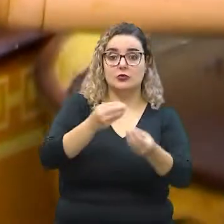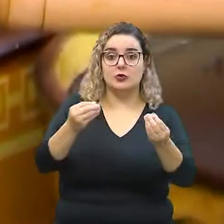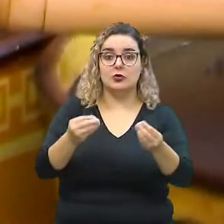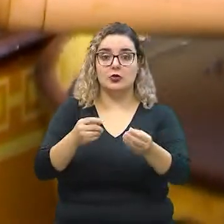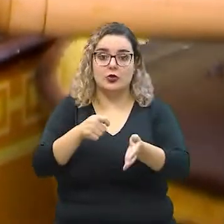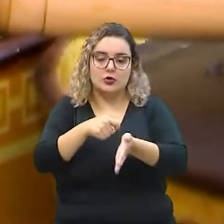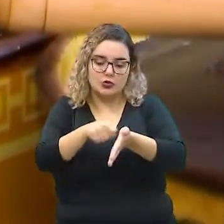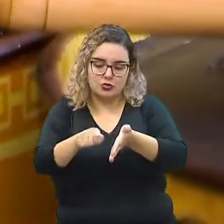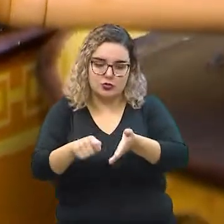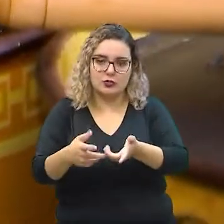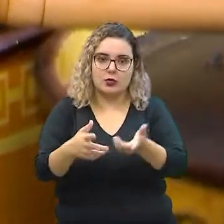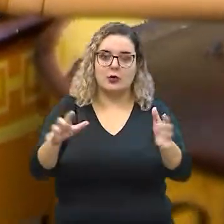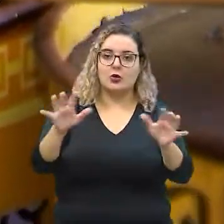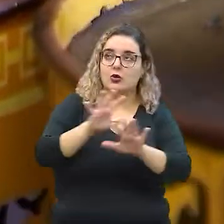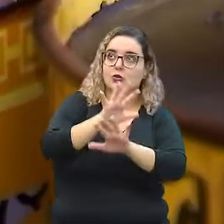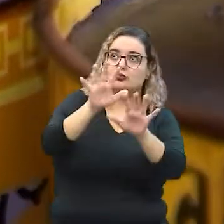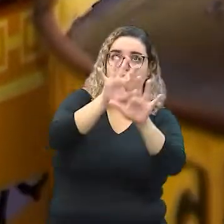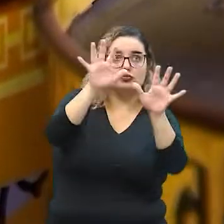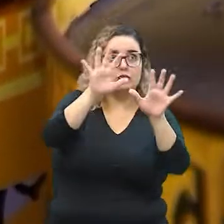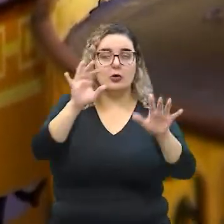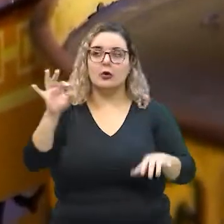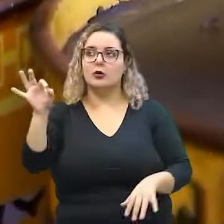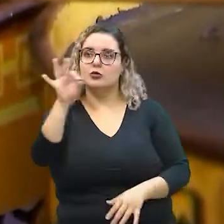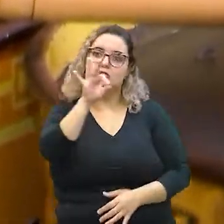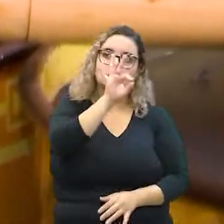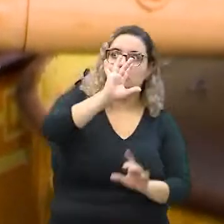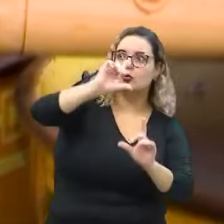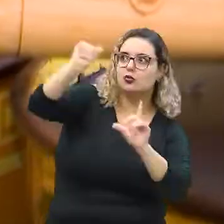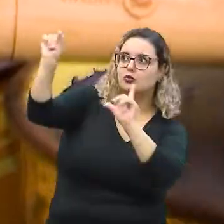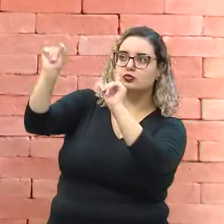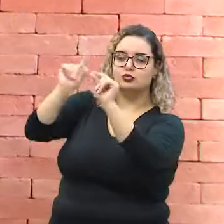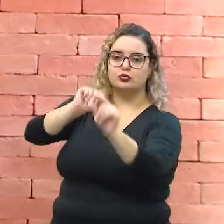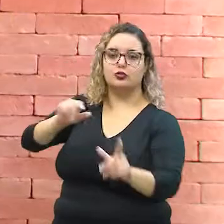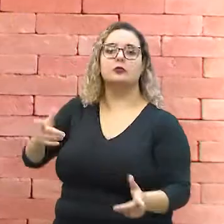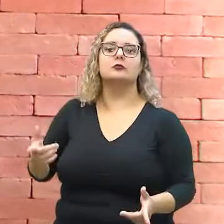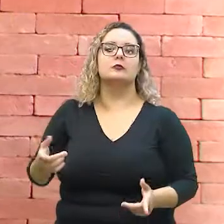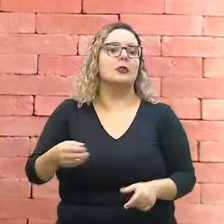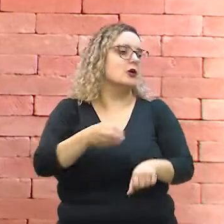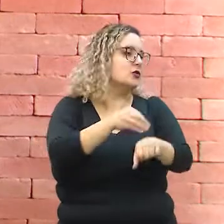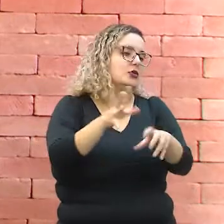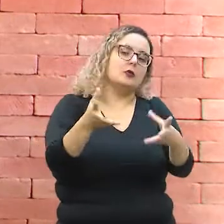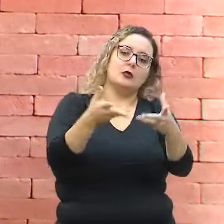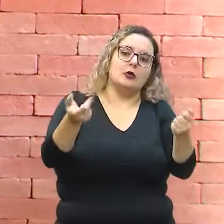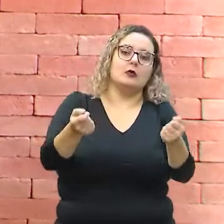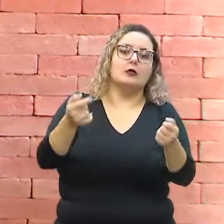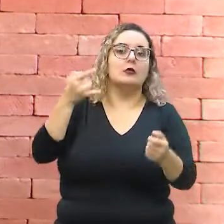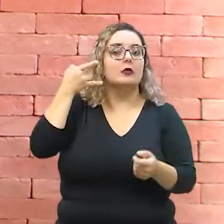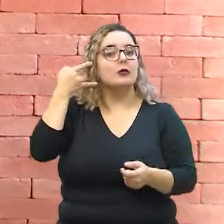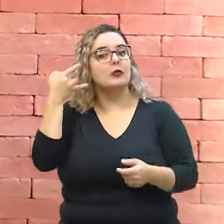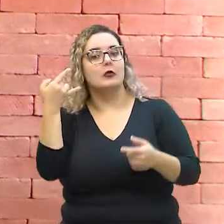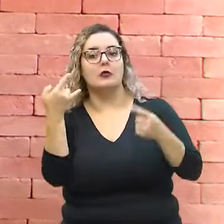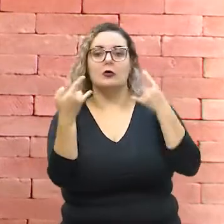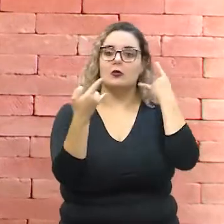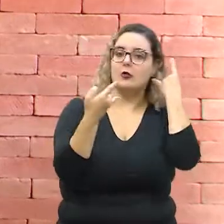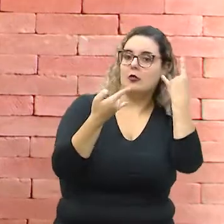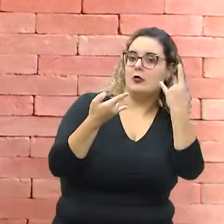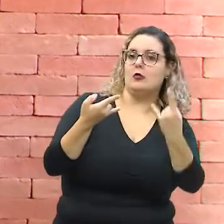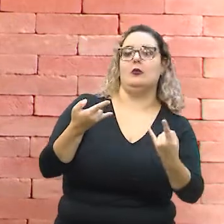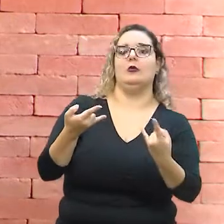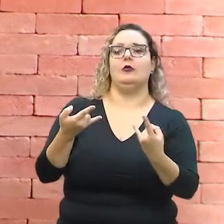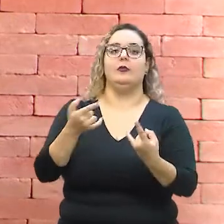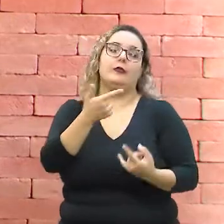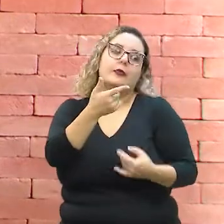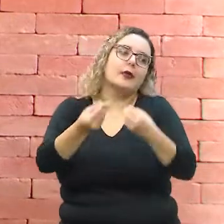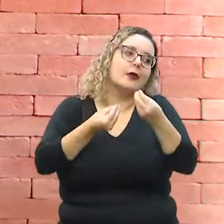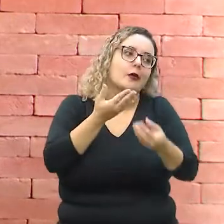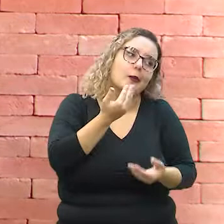acendeu, sumiu tudo. Sensacional essa dica. E, bom, eu vou tirar a máscara aqui, né? Porque não dá pra